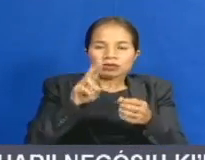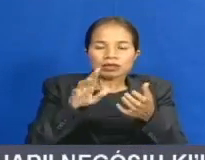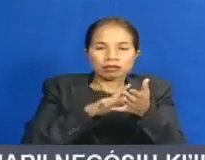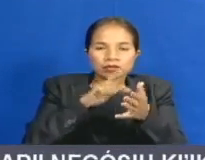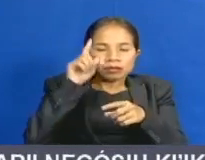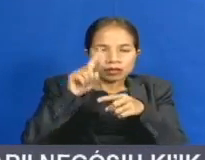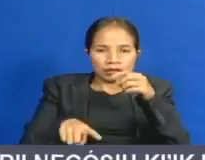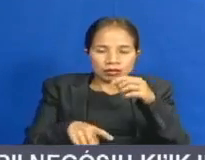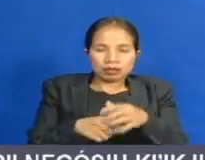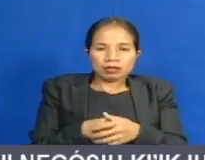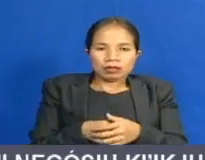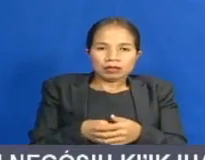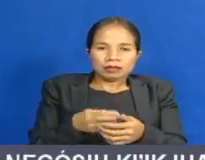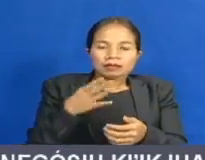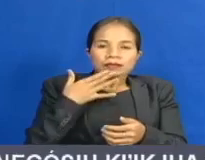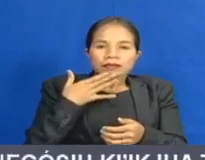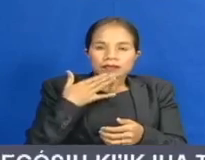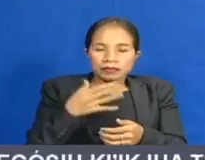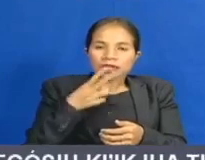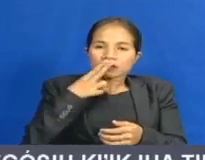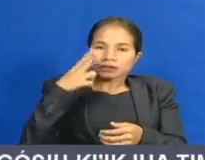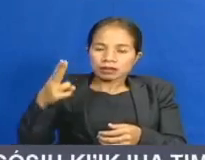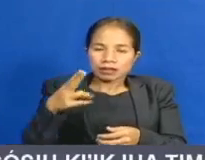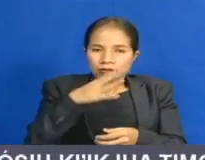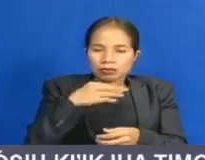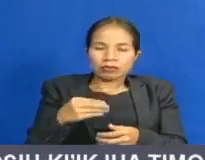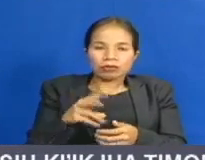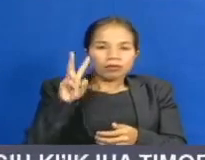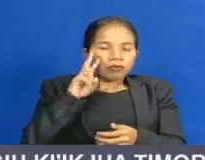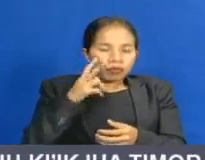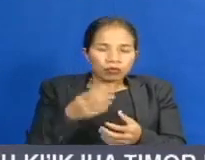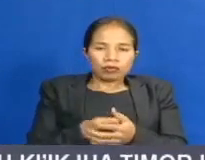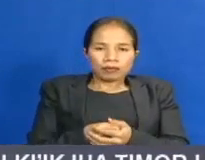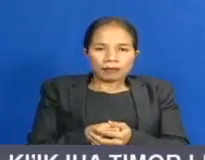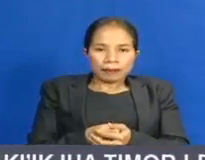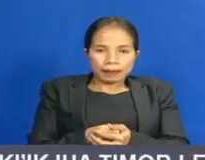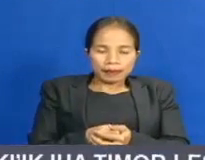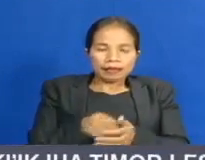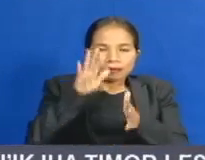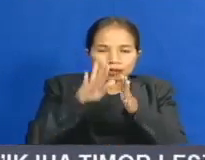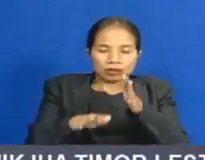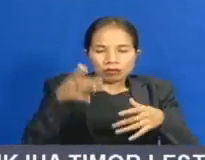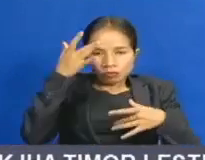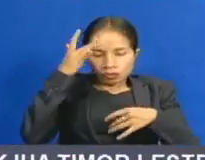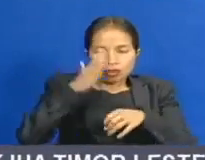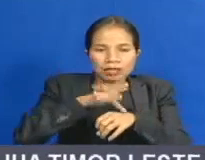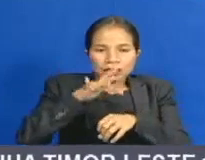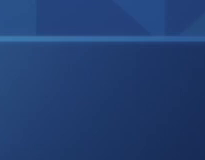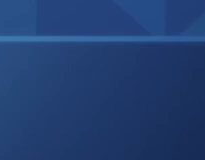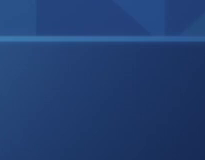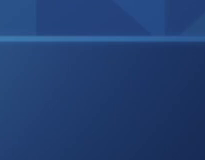karbiru, asukarada, masimidar, sigaru, no muda estilo moris, nune redus moras lahadayat iha